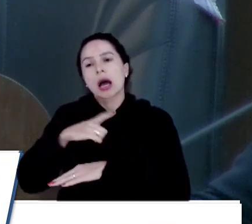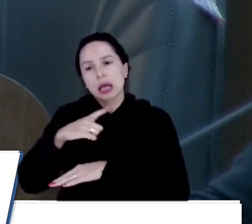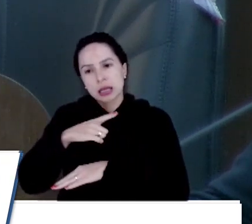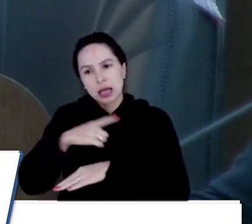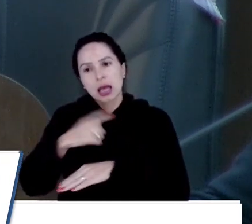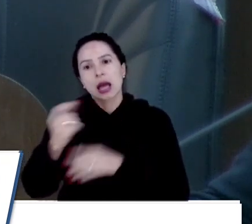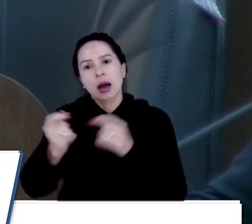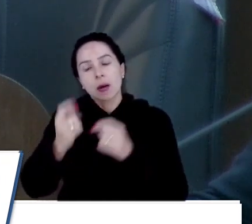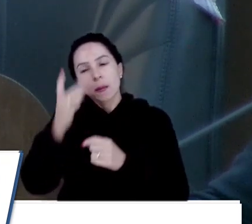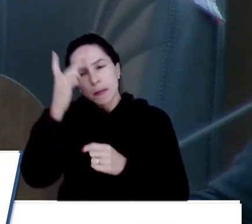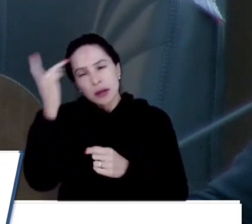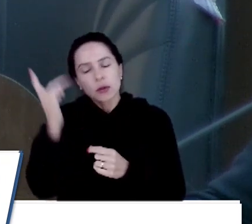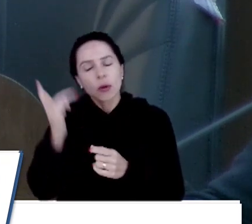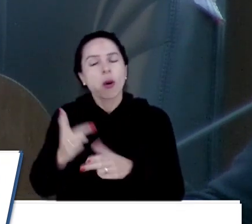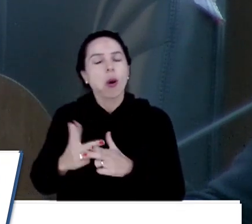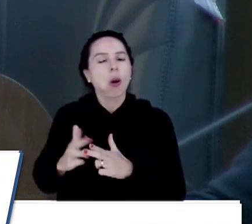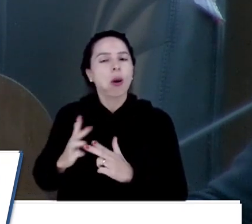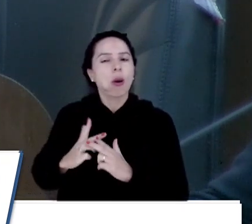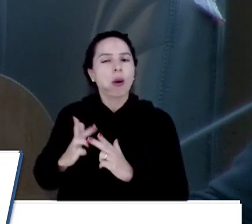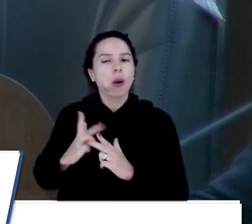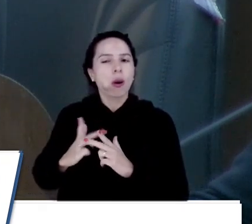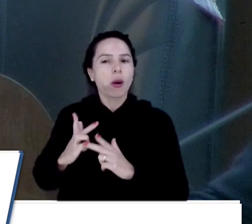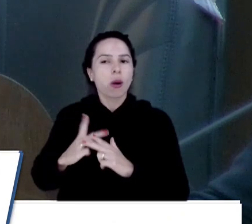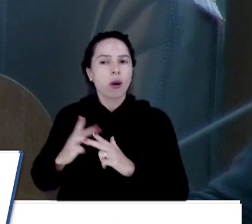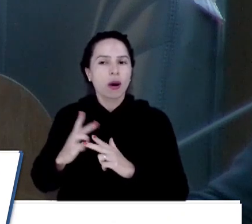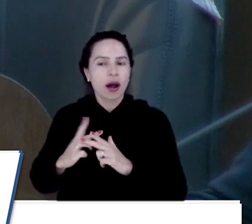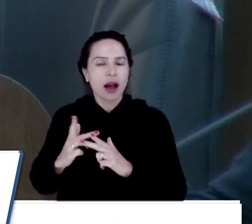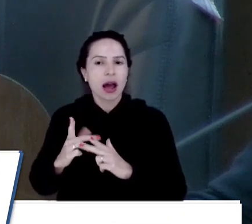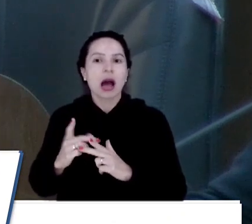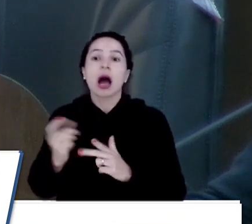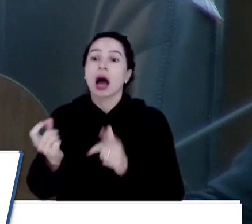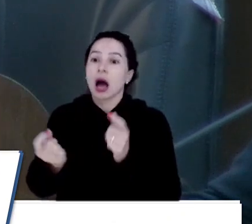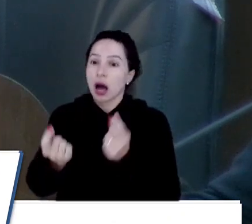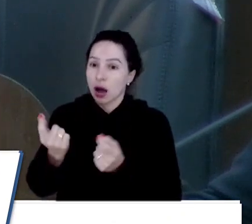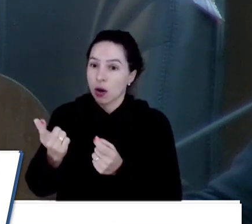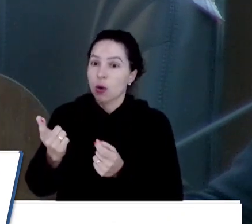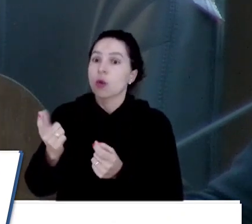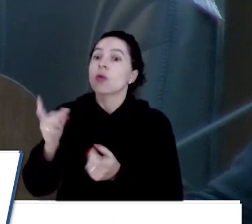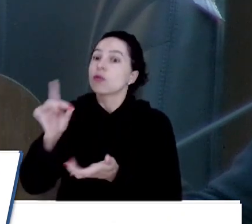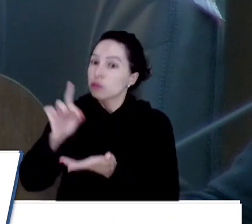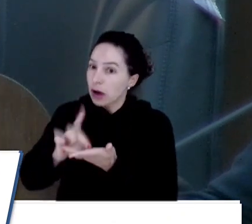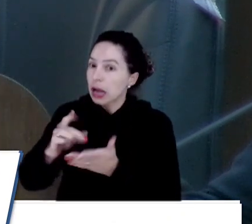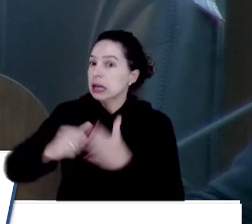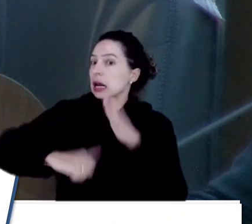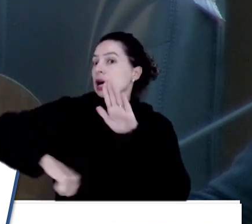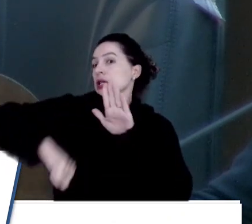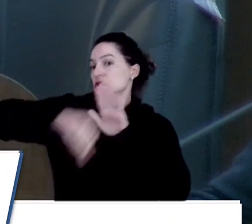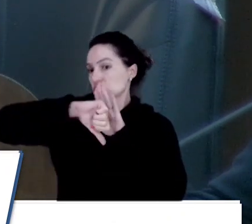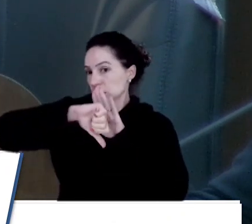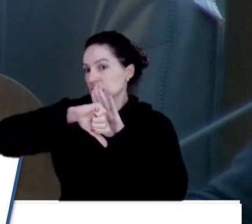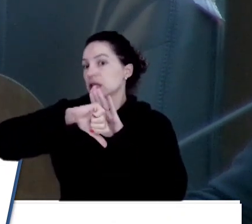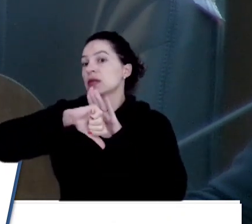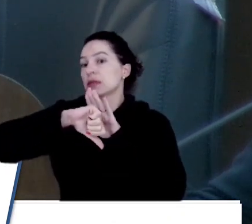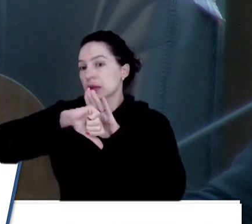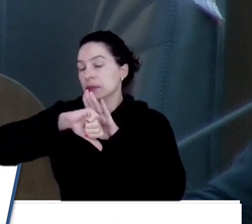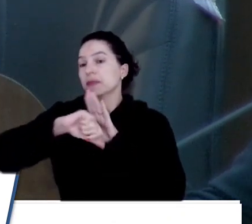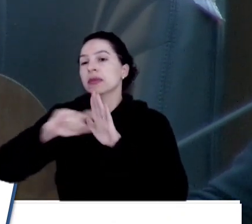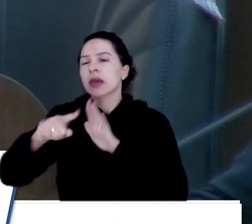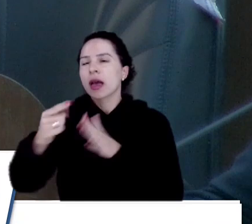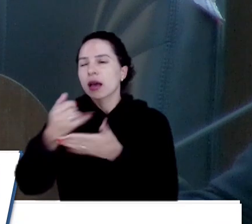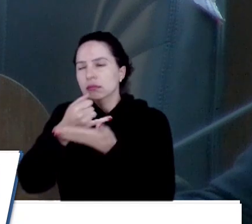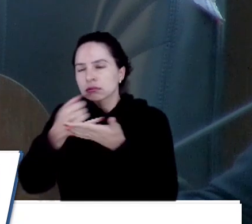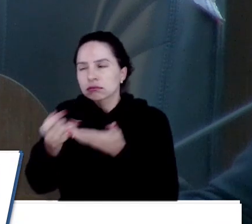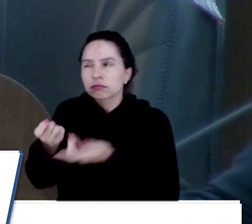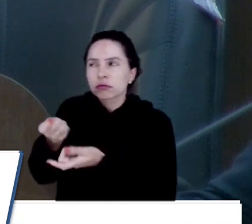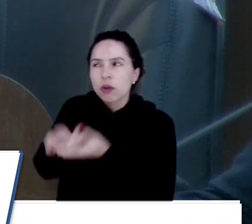estão maquiadas lá dentro, que realmente são infratores da lei. São cara que pratica o tráfico, são cara